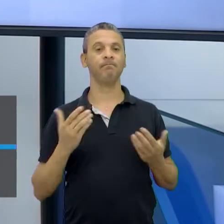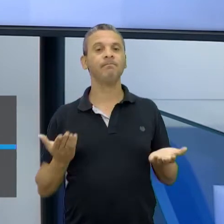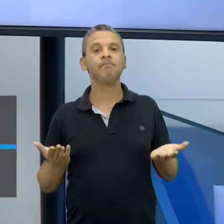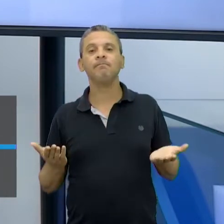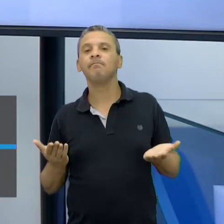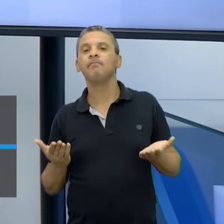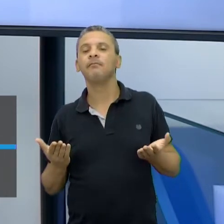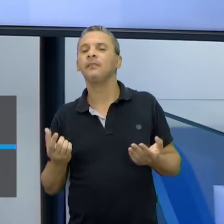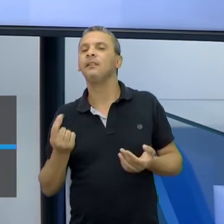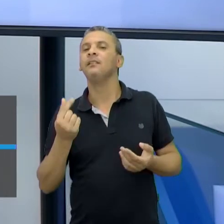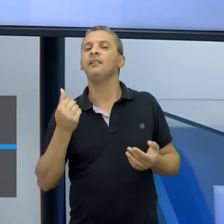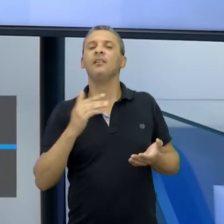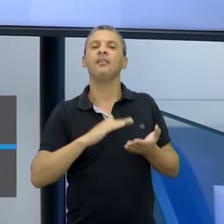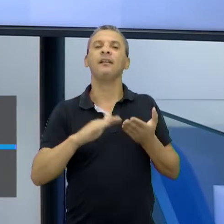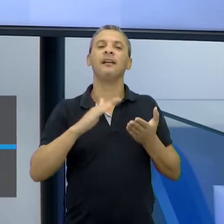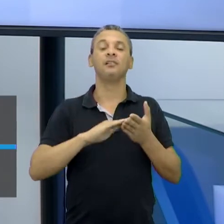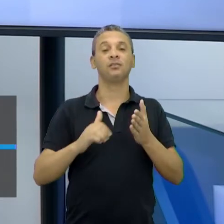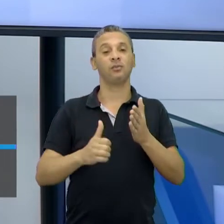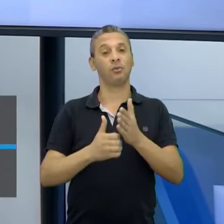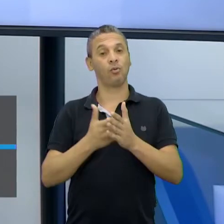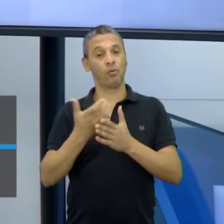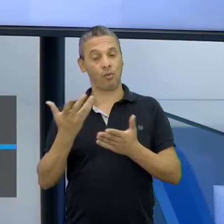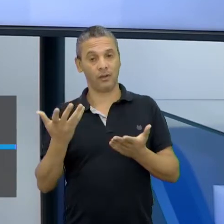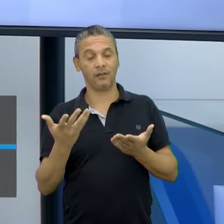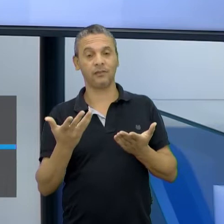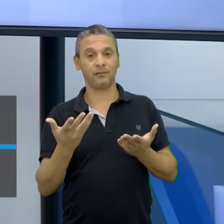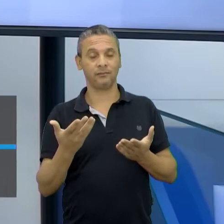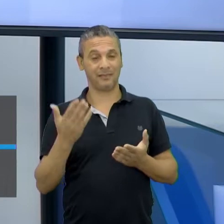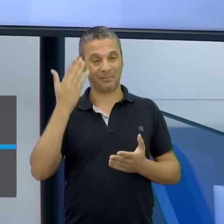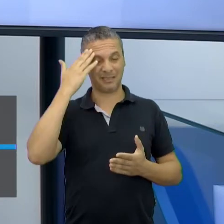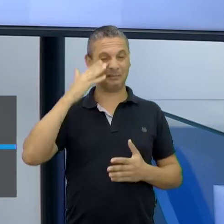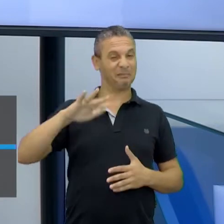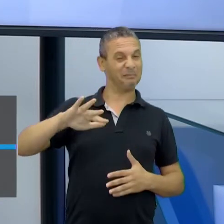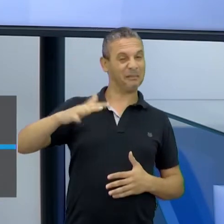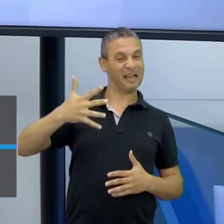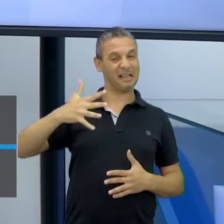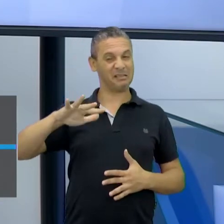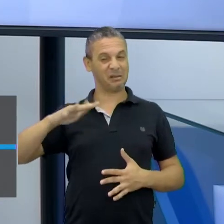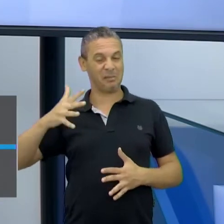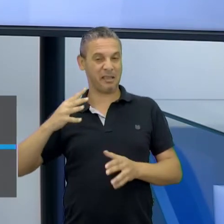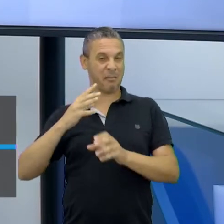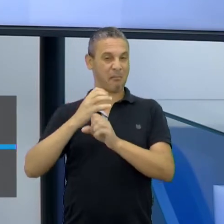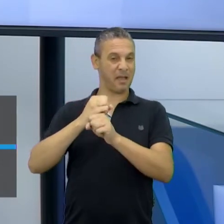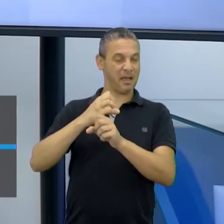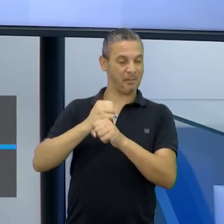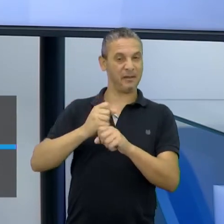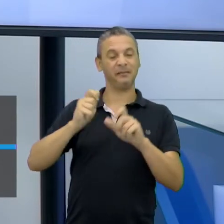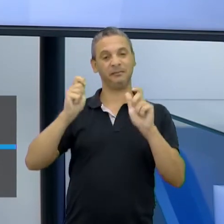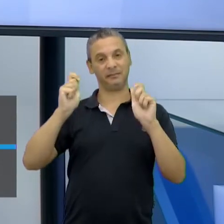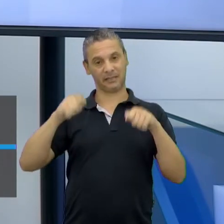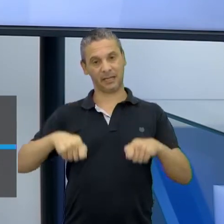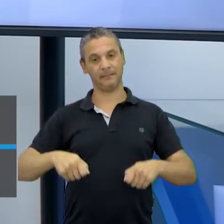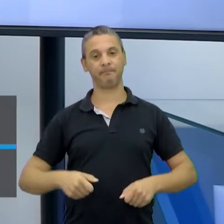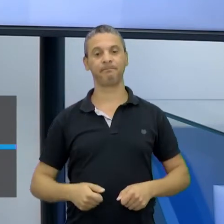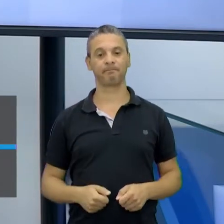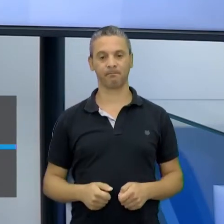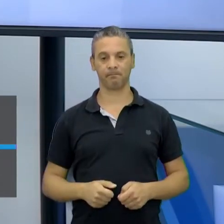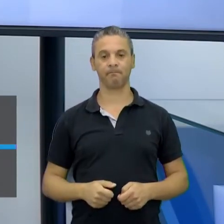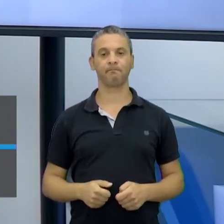quanto realmente a gente gastou, a gente não sabe. Mas a gente tem uma previsão. A gente faz aí uma prévia de quanto vocês gastaram.